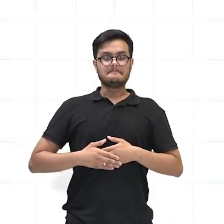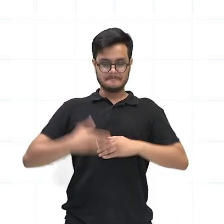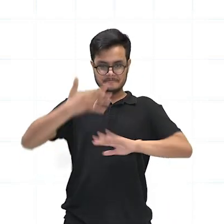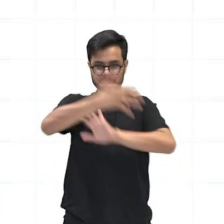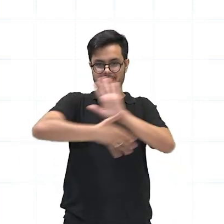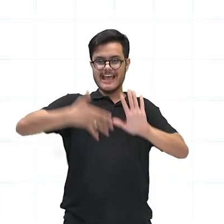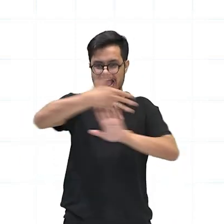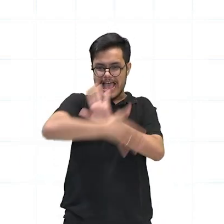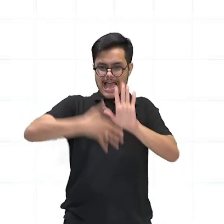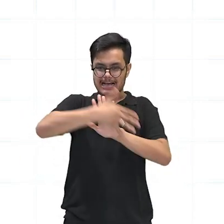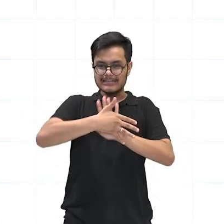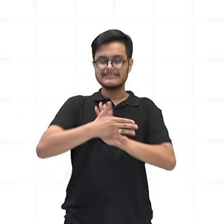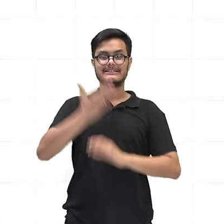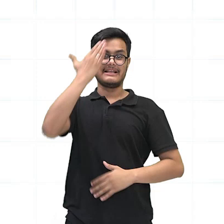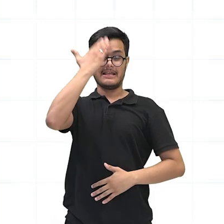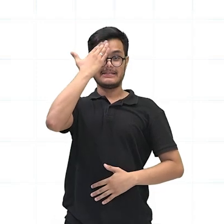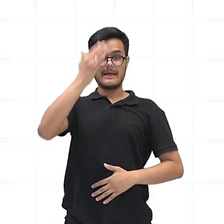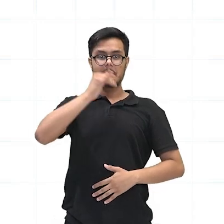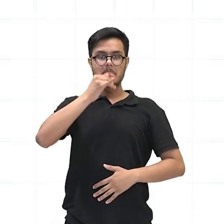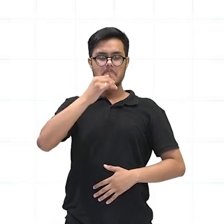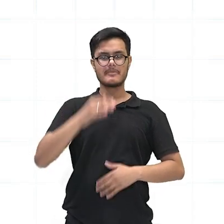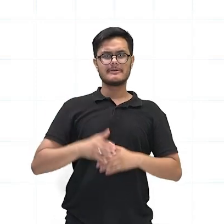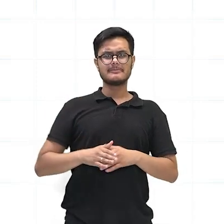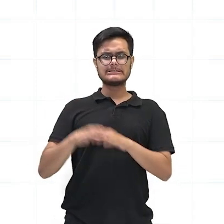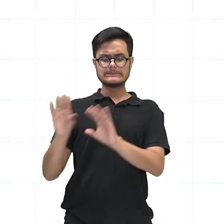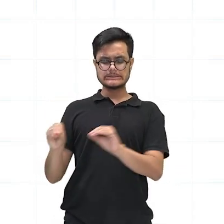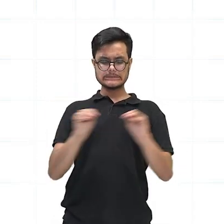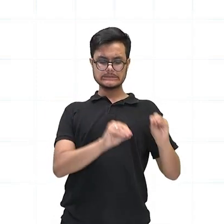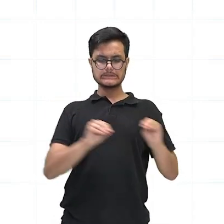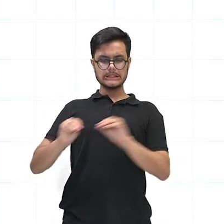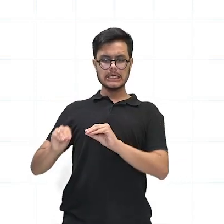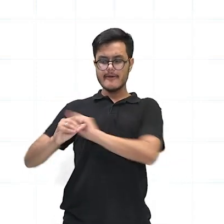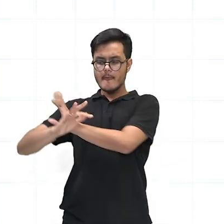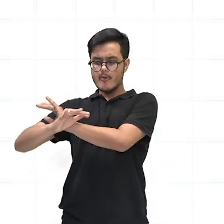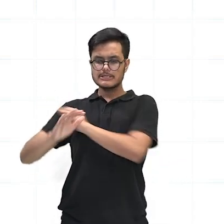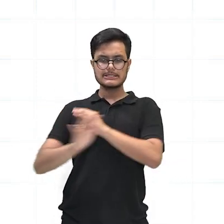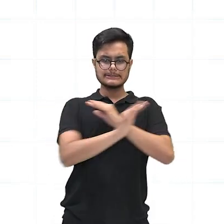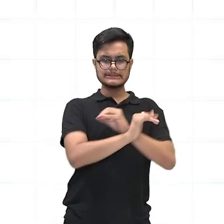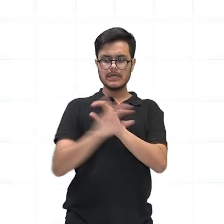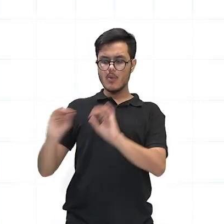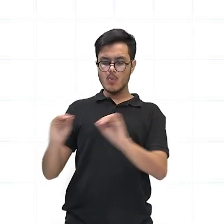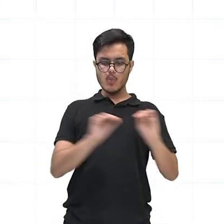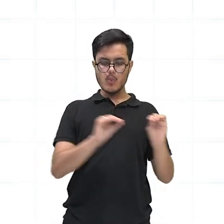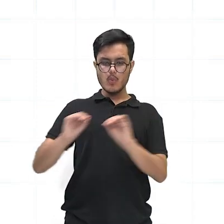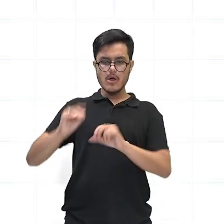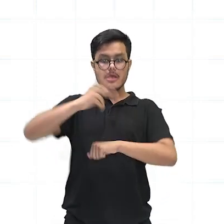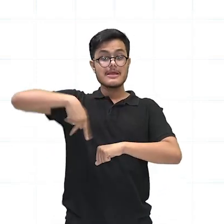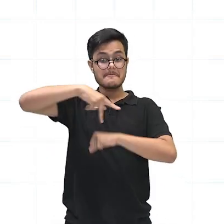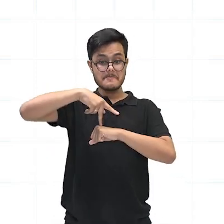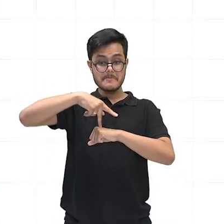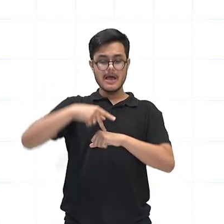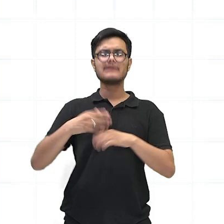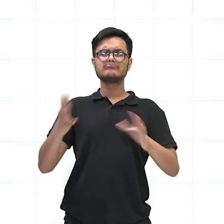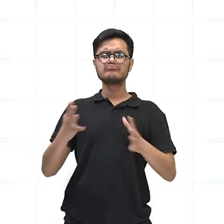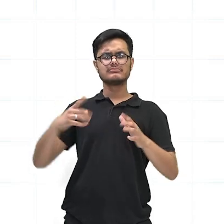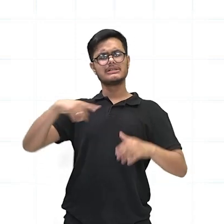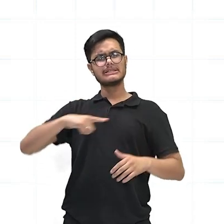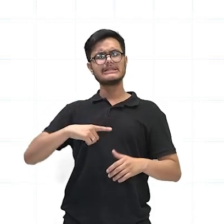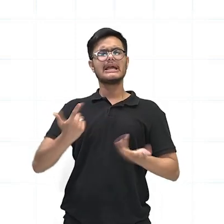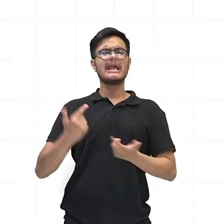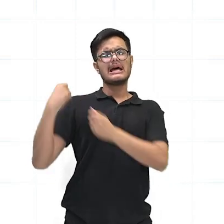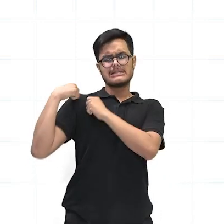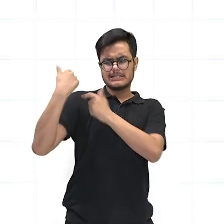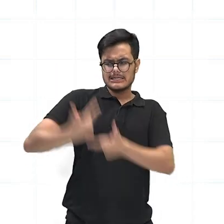sabe que quando uma pessoa muda de uma cidade para outra, de um país para o outro, ela leva o seu costume, a